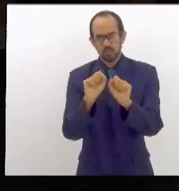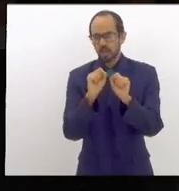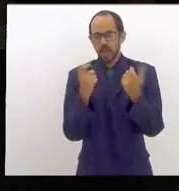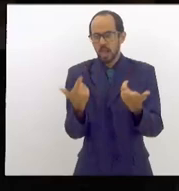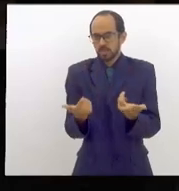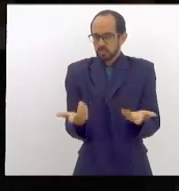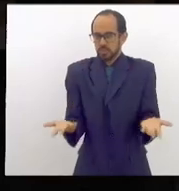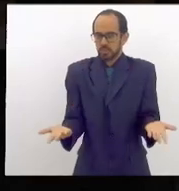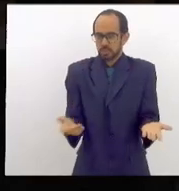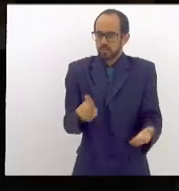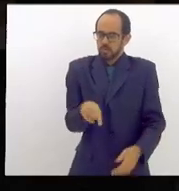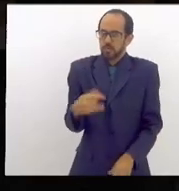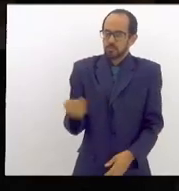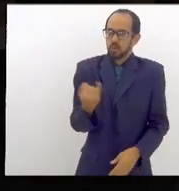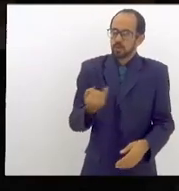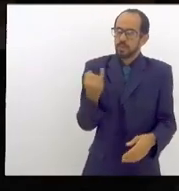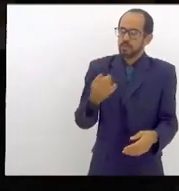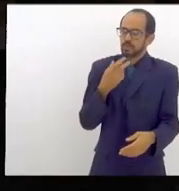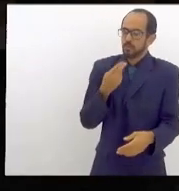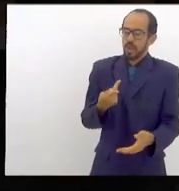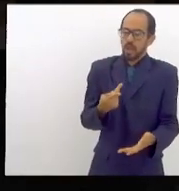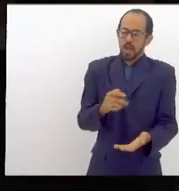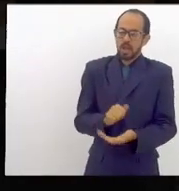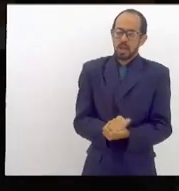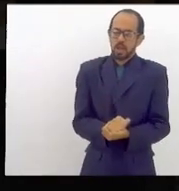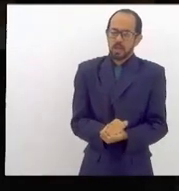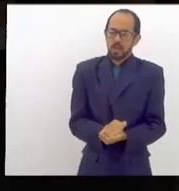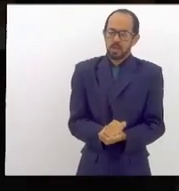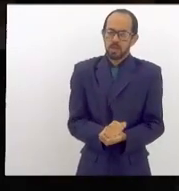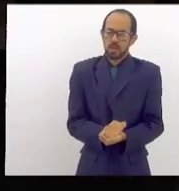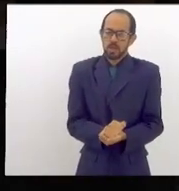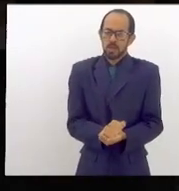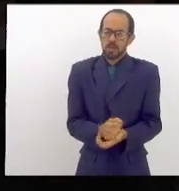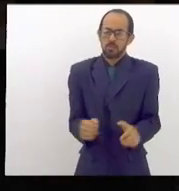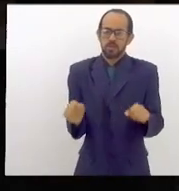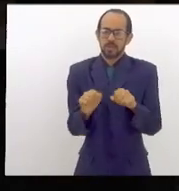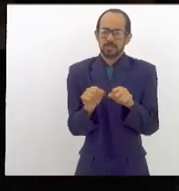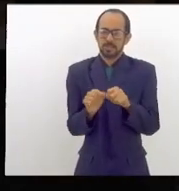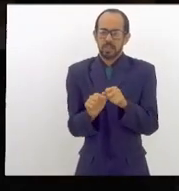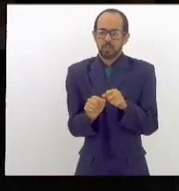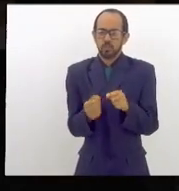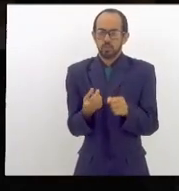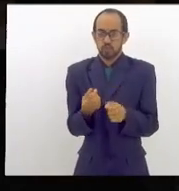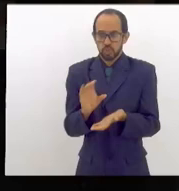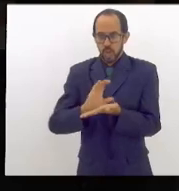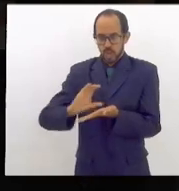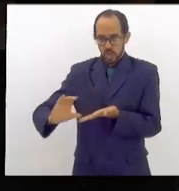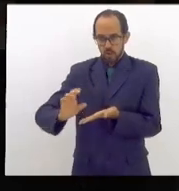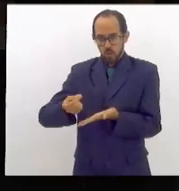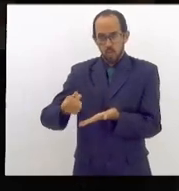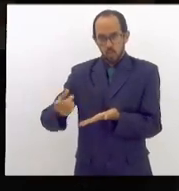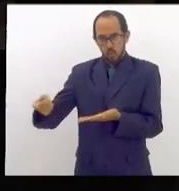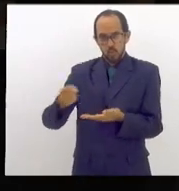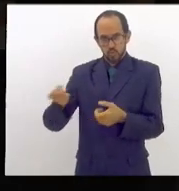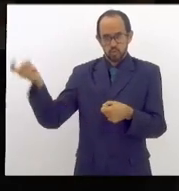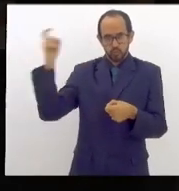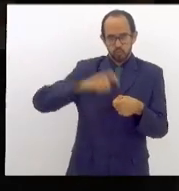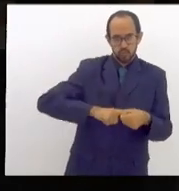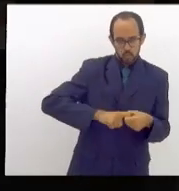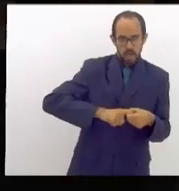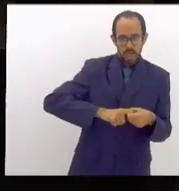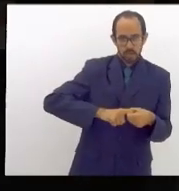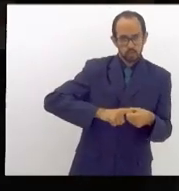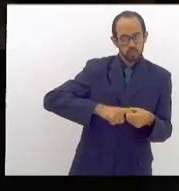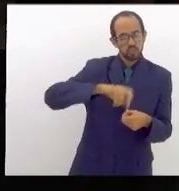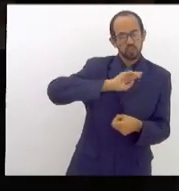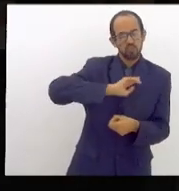isso é importante ser dito empregando recursos vinculados constitucionalmente fora dos objetivos previstos